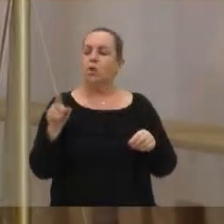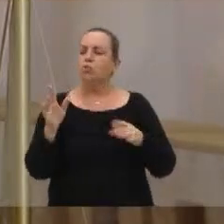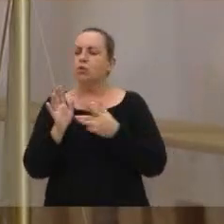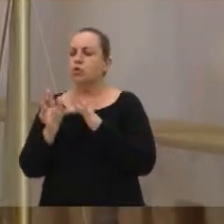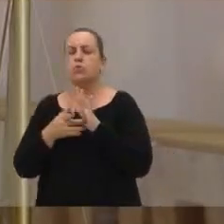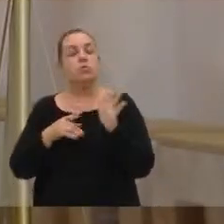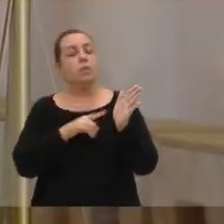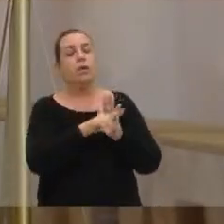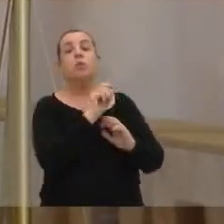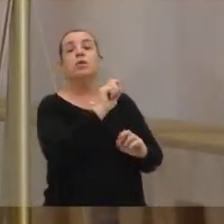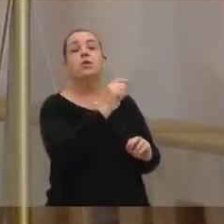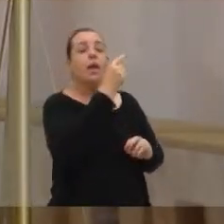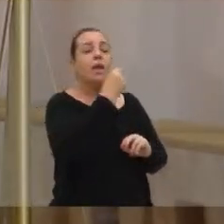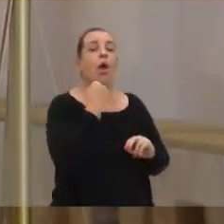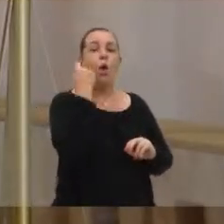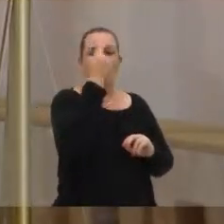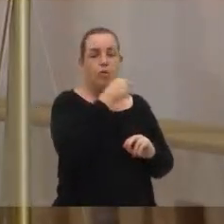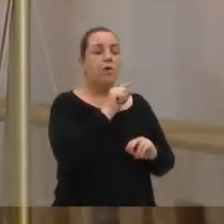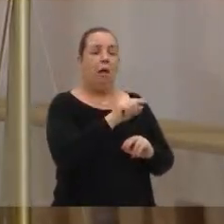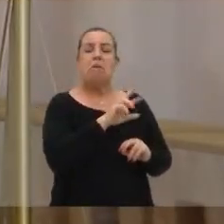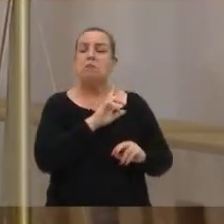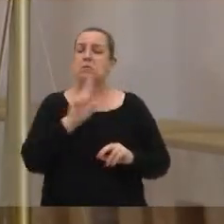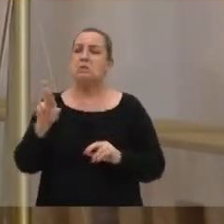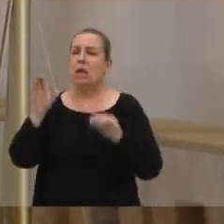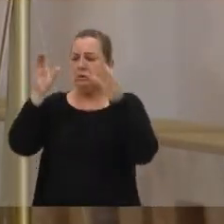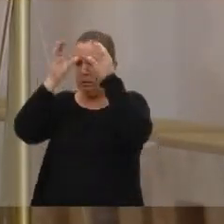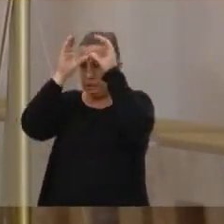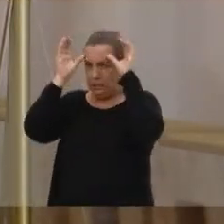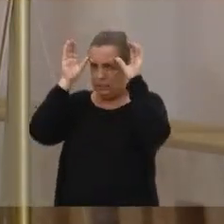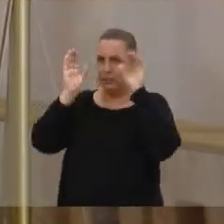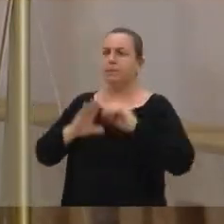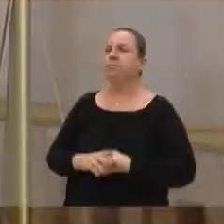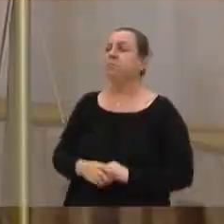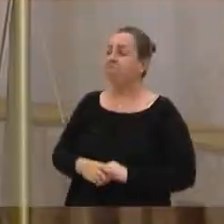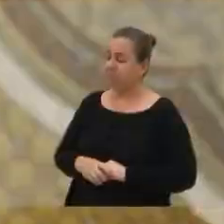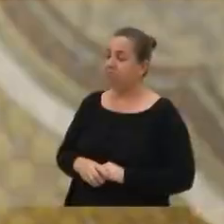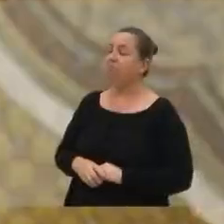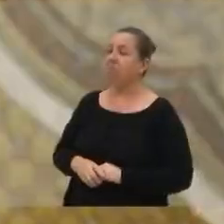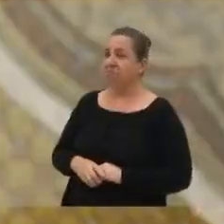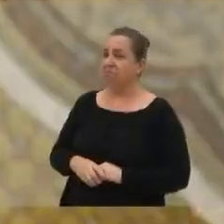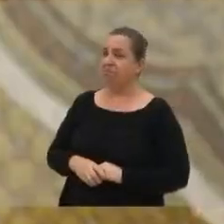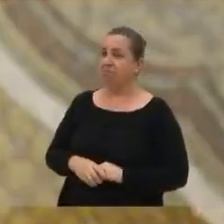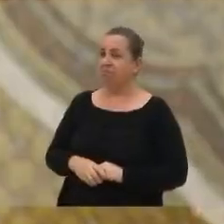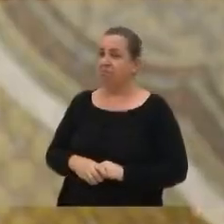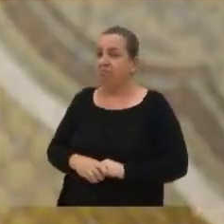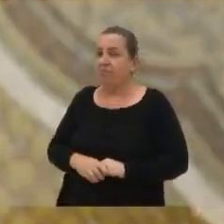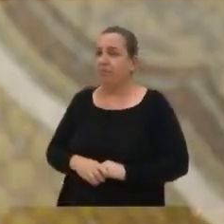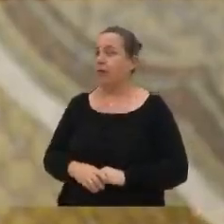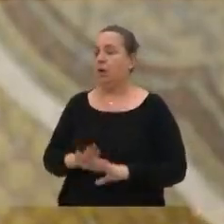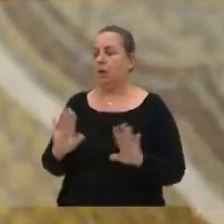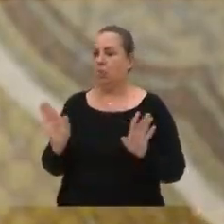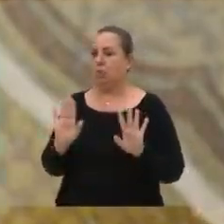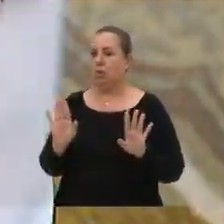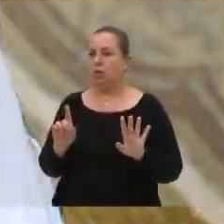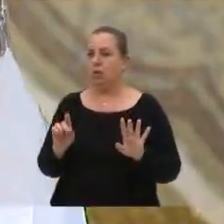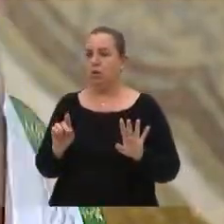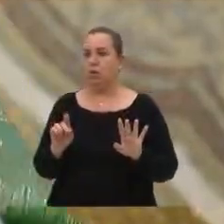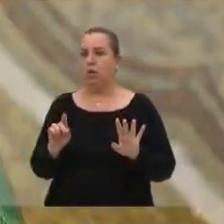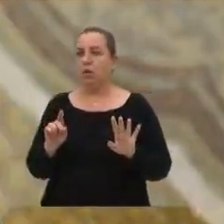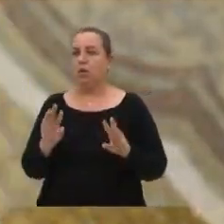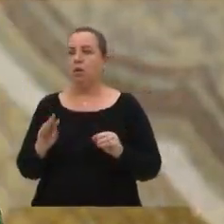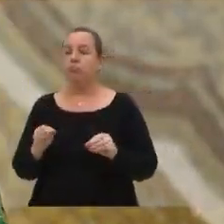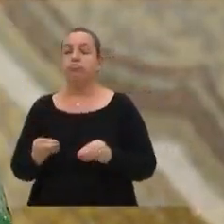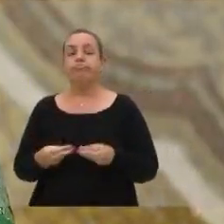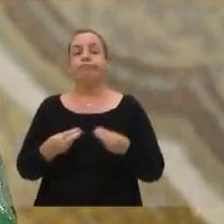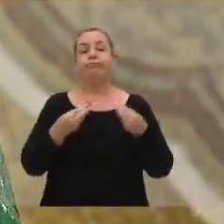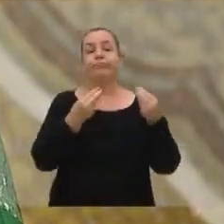esse rosto? É de César, Tibério. Ele não disse pague, ele disse retribua.